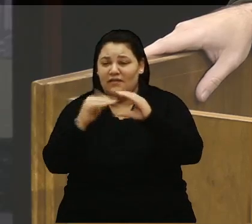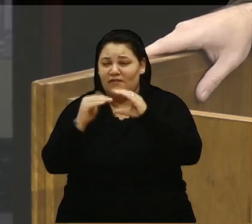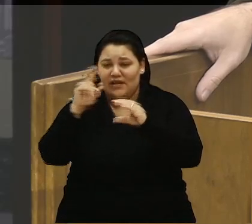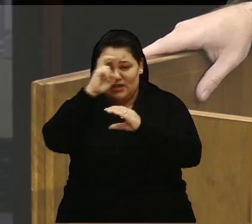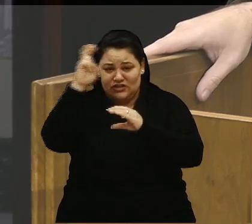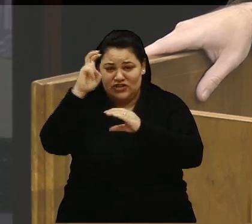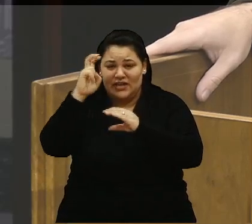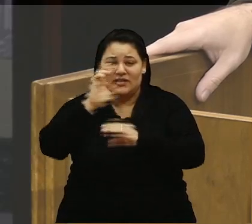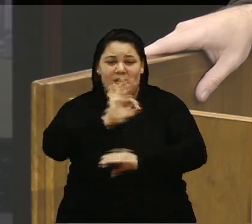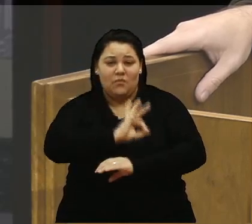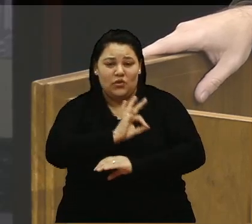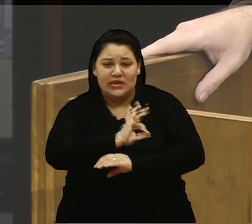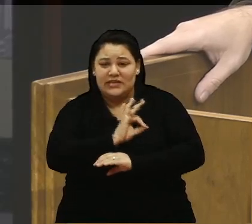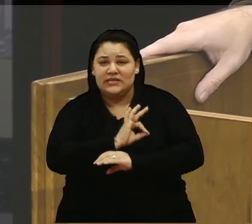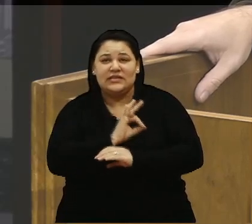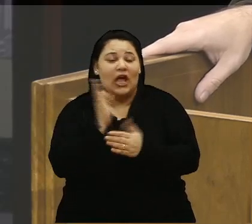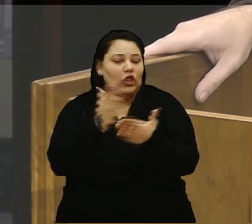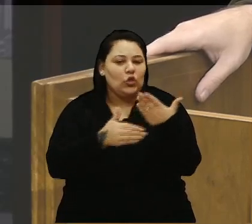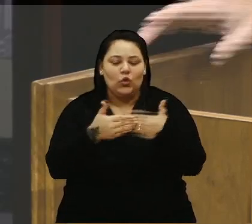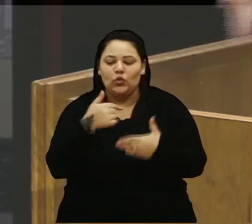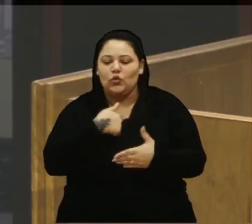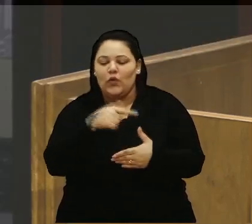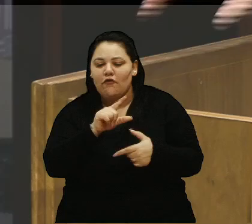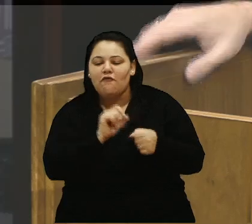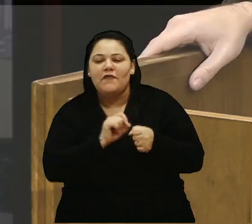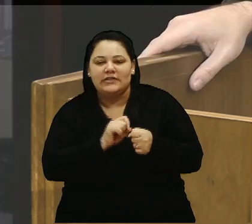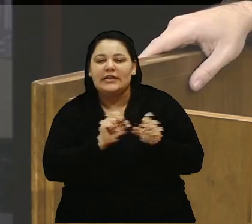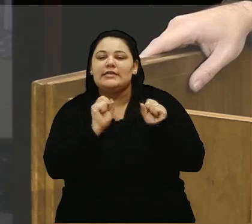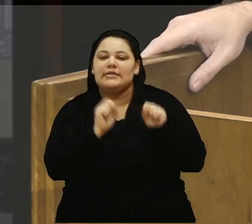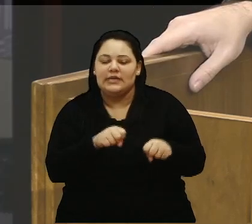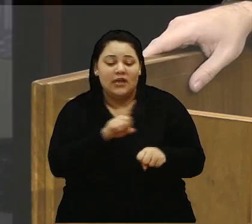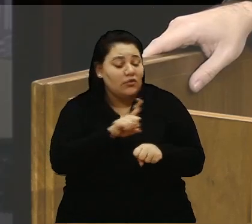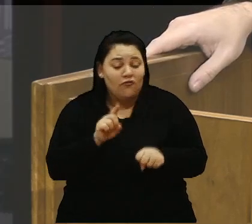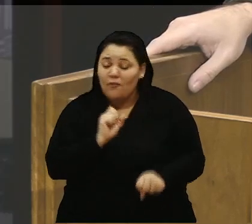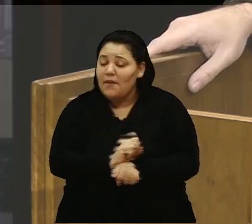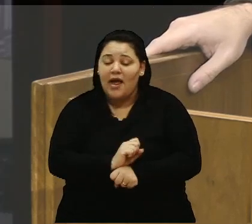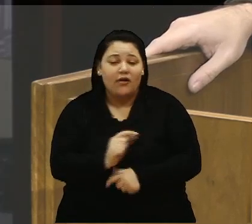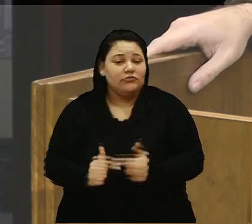Civil, para a Draco, para os órgãos aí necessários e a gente não vai parar com o trabalho.